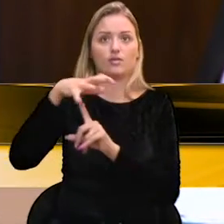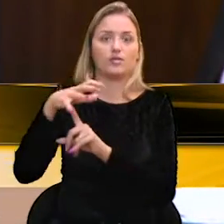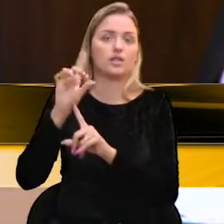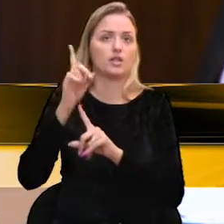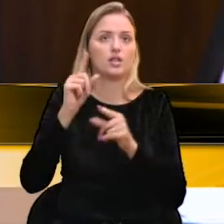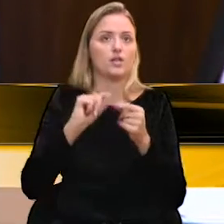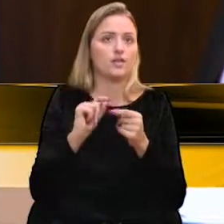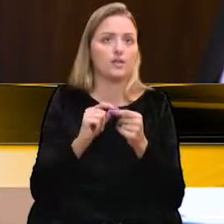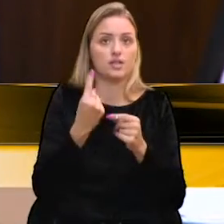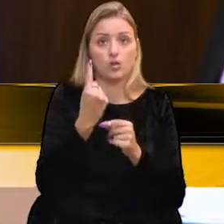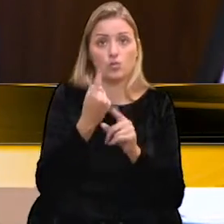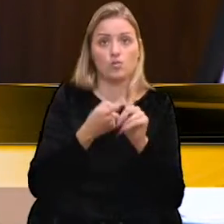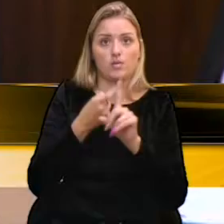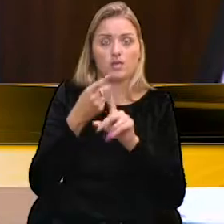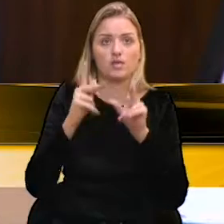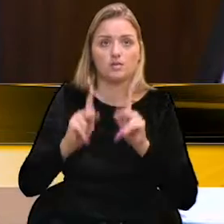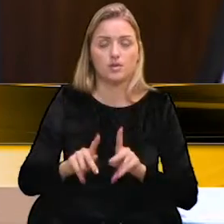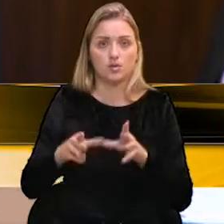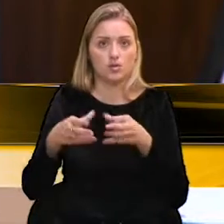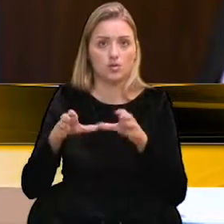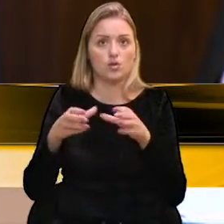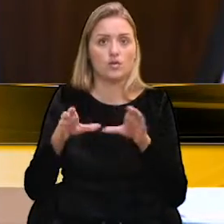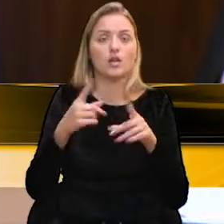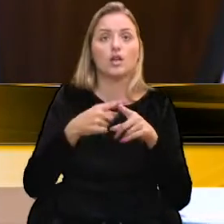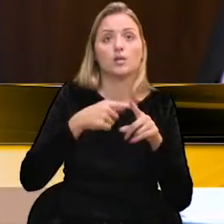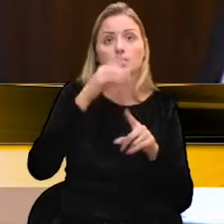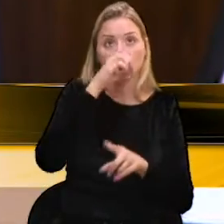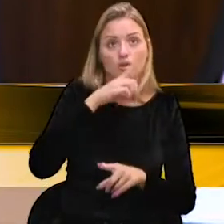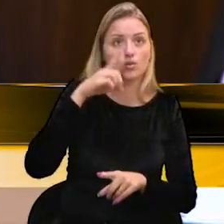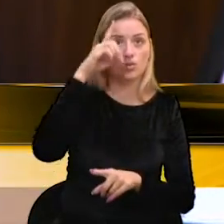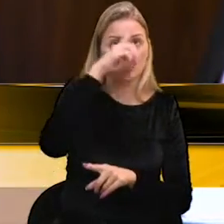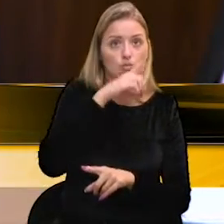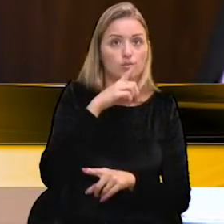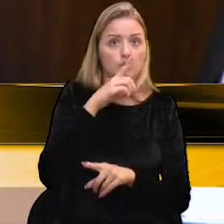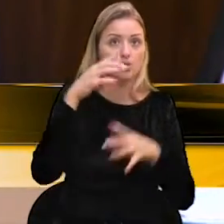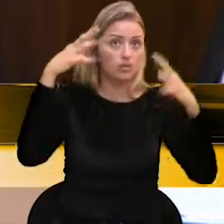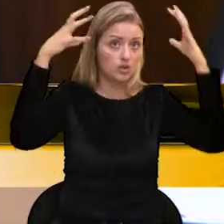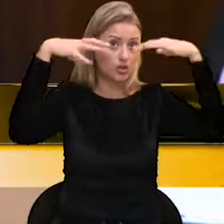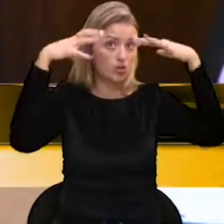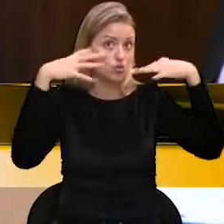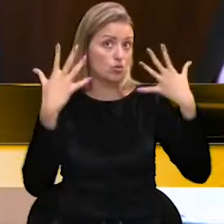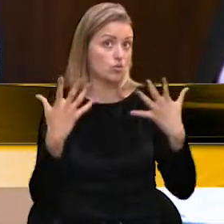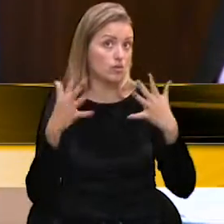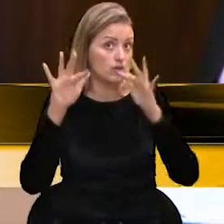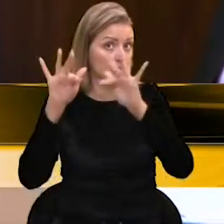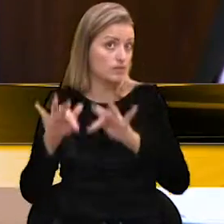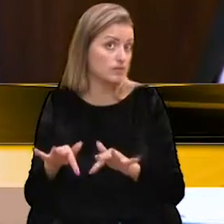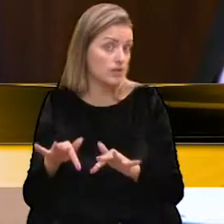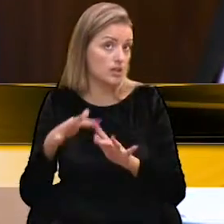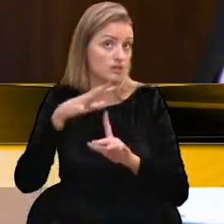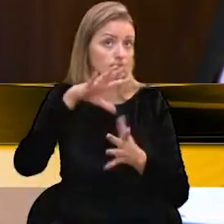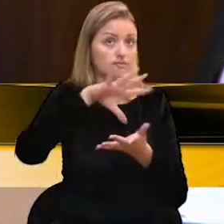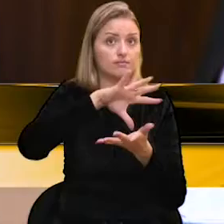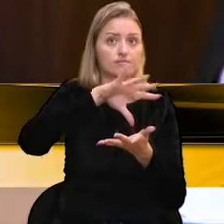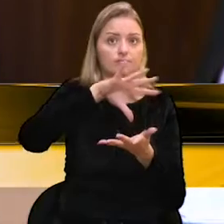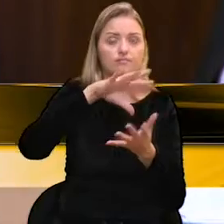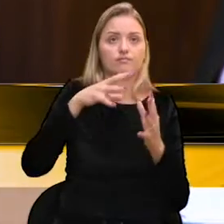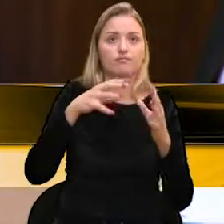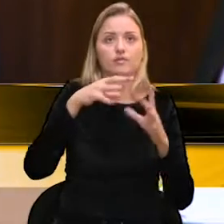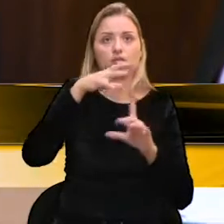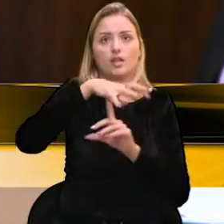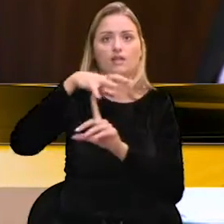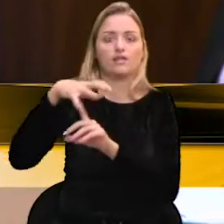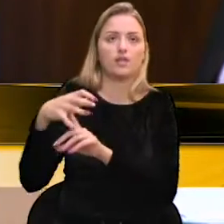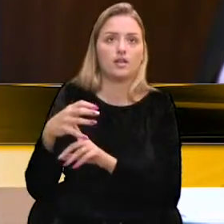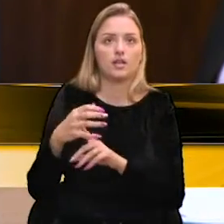sobrevivência durante um mês, sem falar que no domingo que chover, não vai ter feira. Acabou. Porque pegar e dizer para as pessoas, ó, tragam seus gazebos, eu cubro